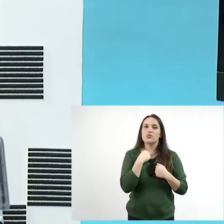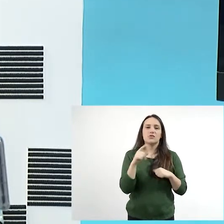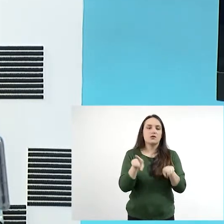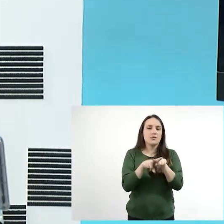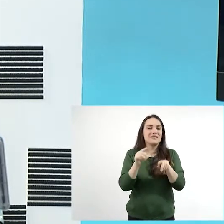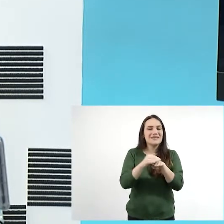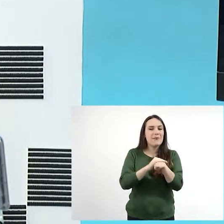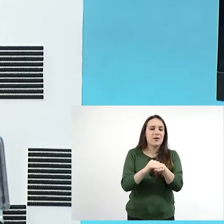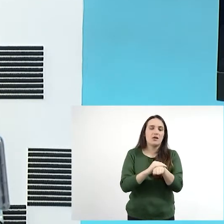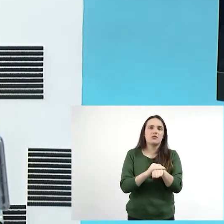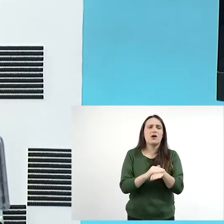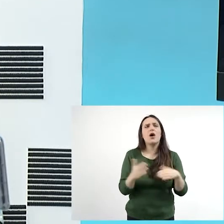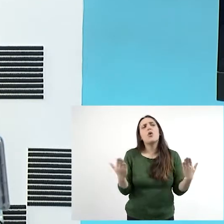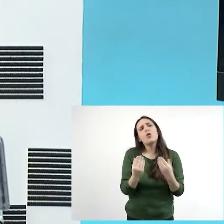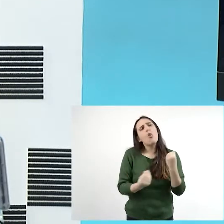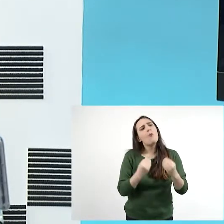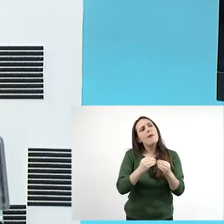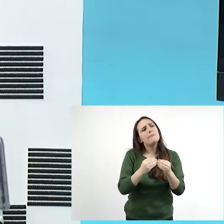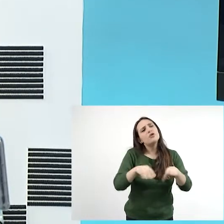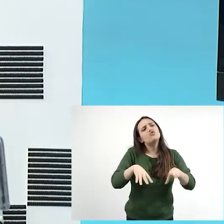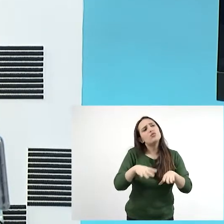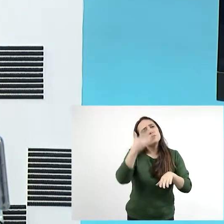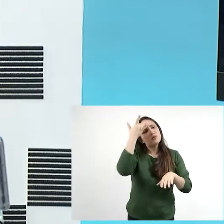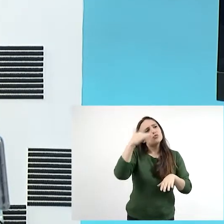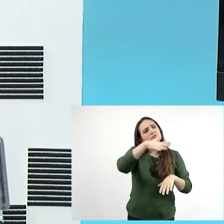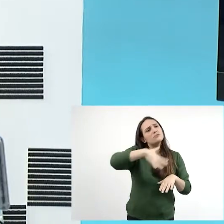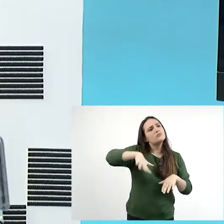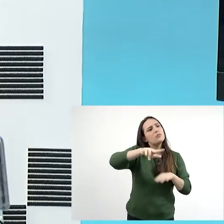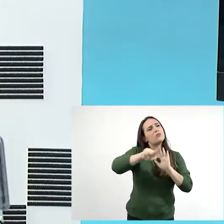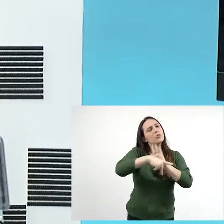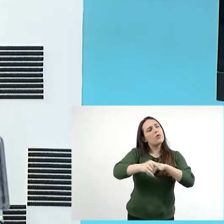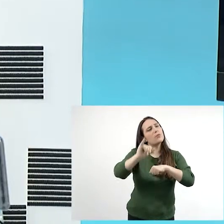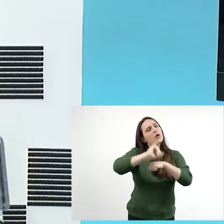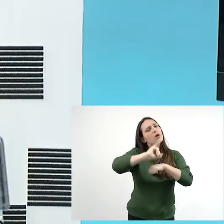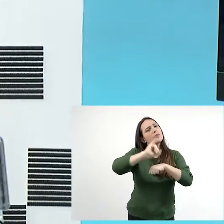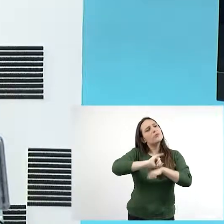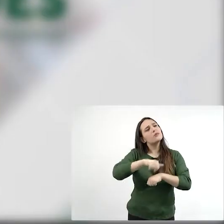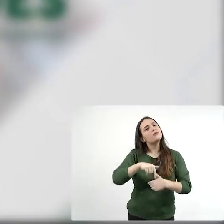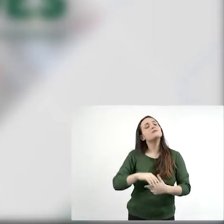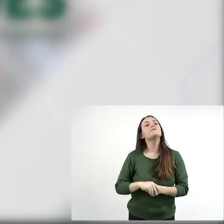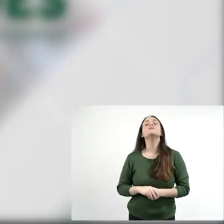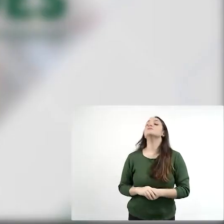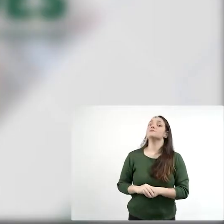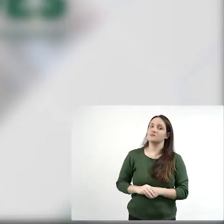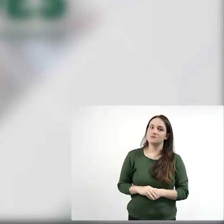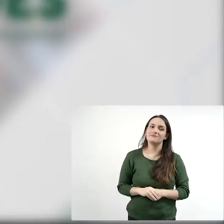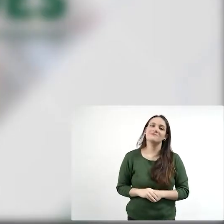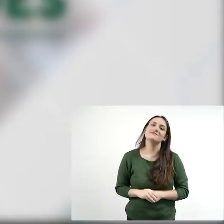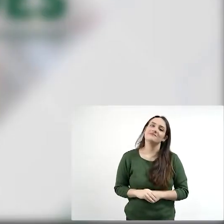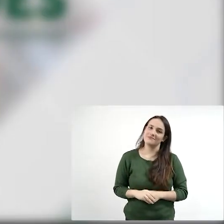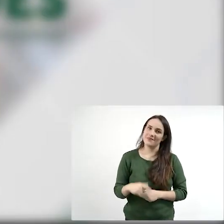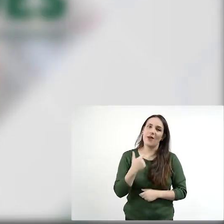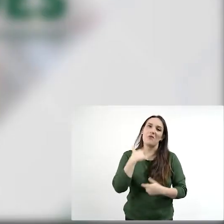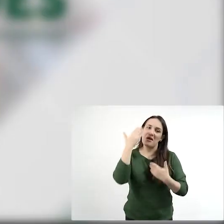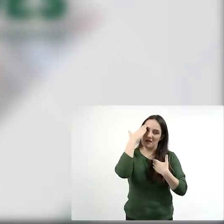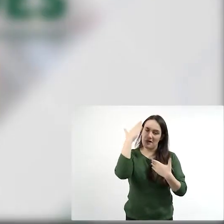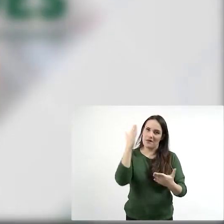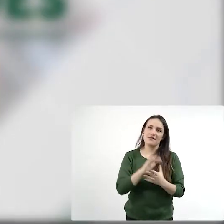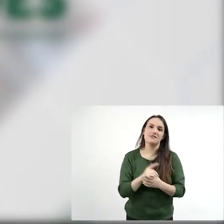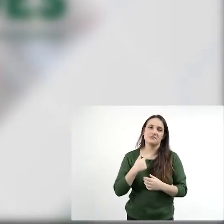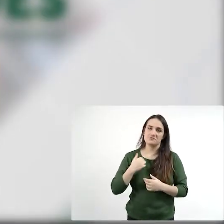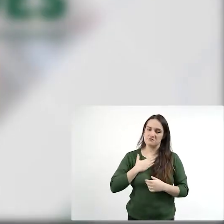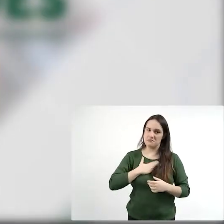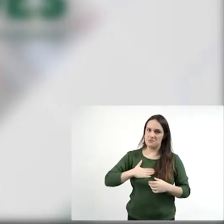trazendo, principalmente para as pessoas aqui da nossa capital? Muito obrigado pela sua presença aqui. Bom, eu que agradeço, é um prazer